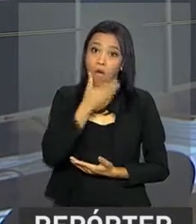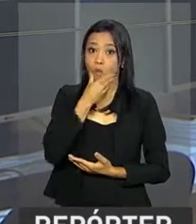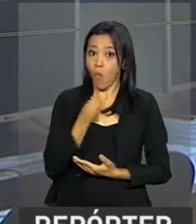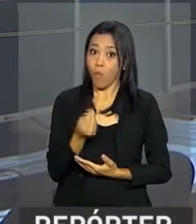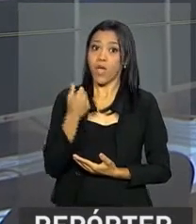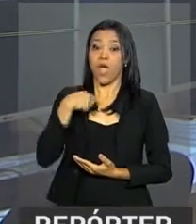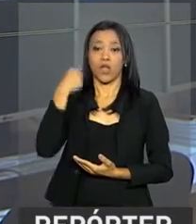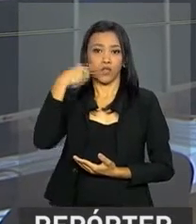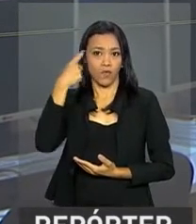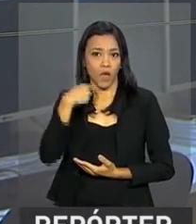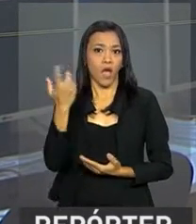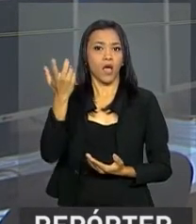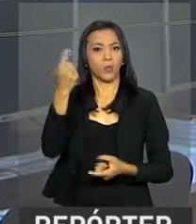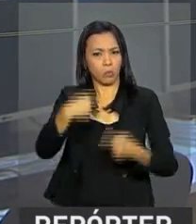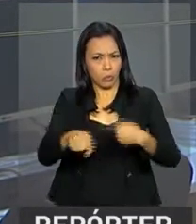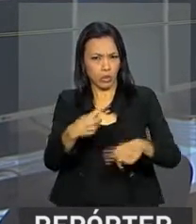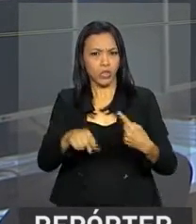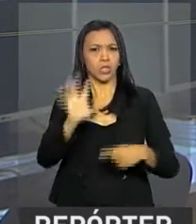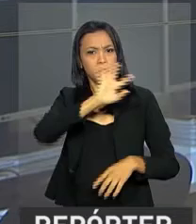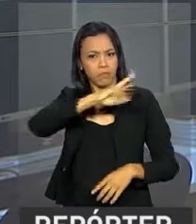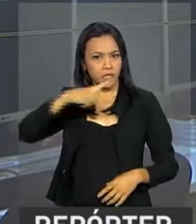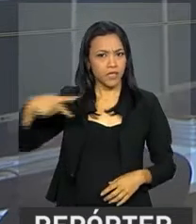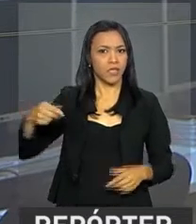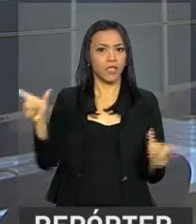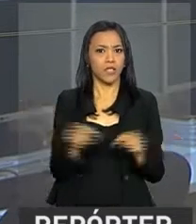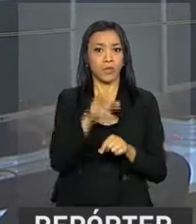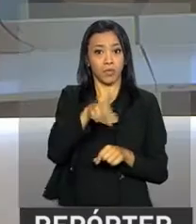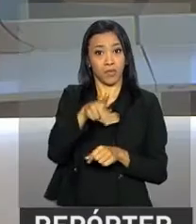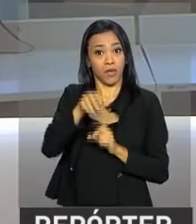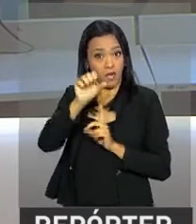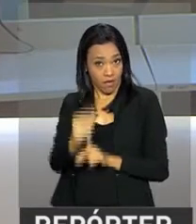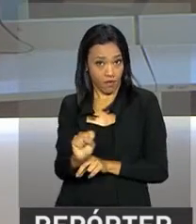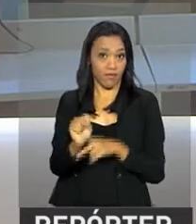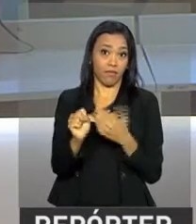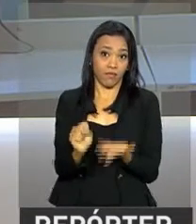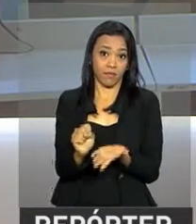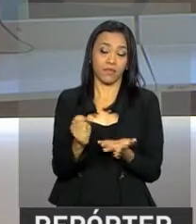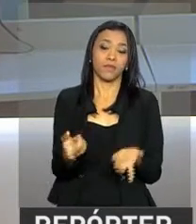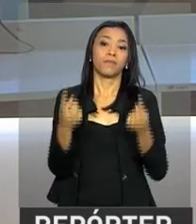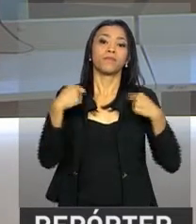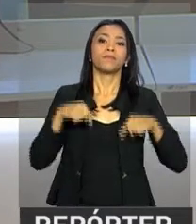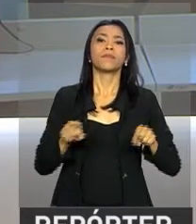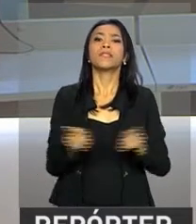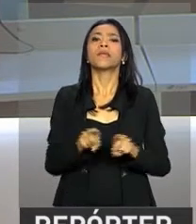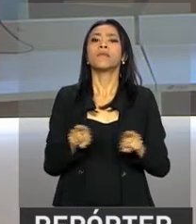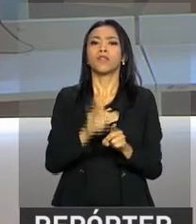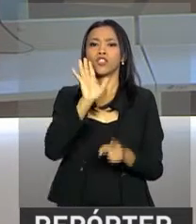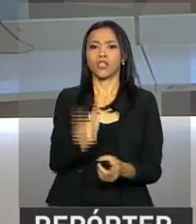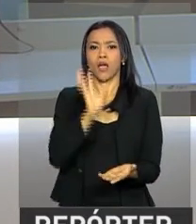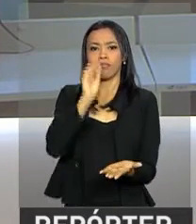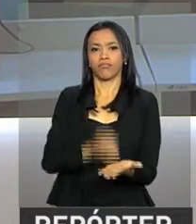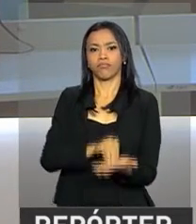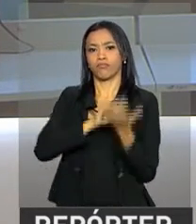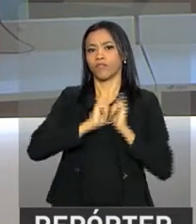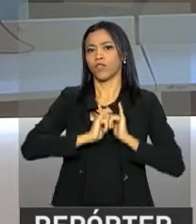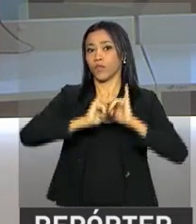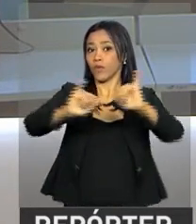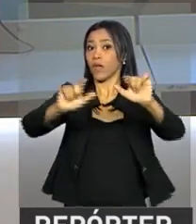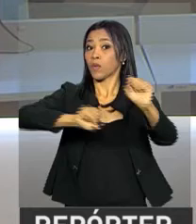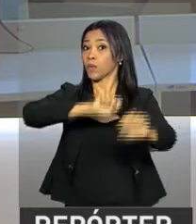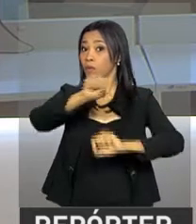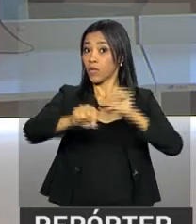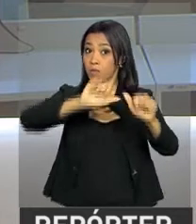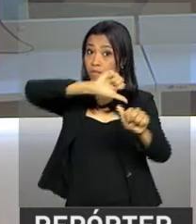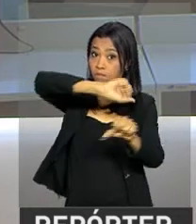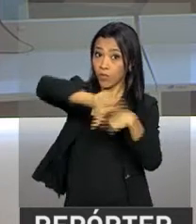e atual presidente nacional do Partido Popular Socialista. E também foi publicada no Diário Oficial desta terça-feira uma mudança